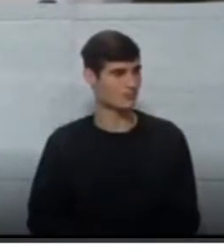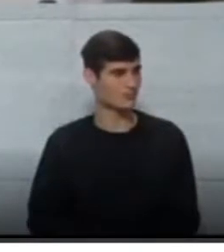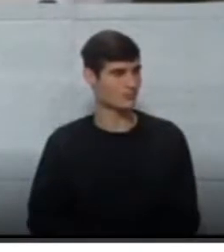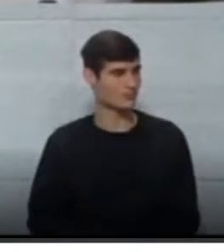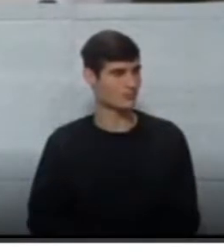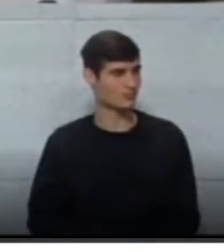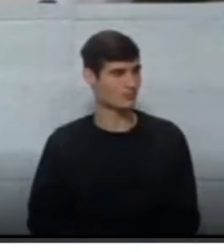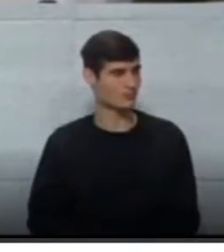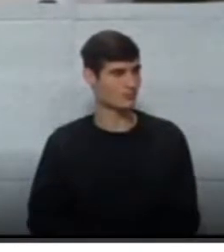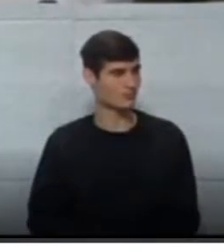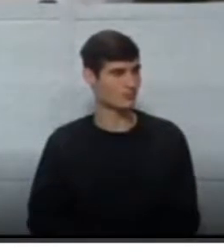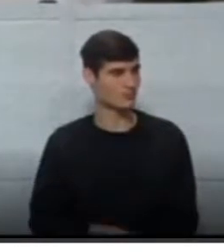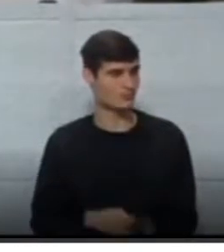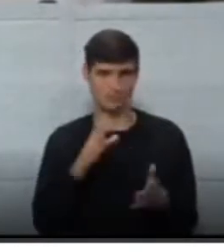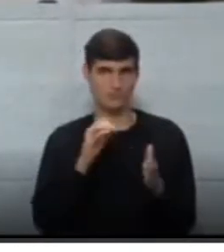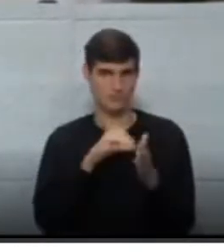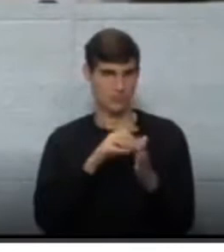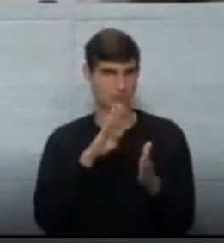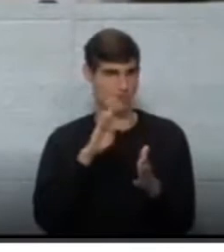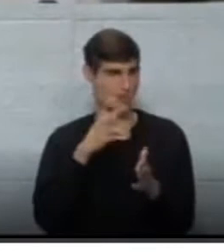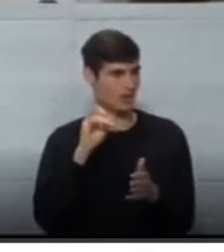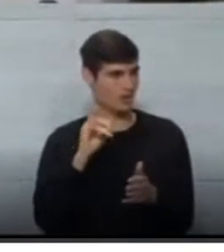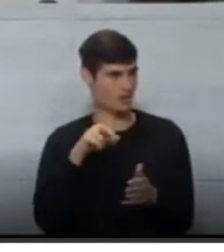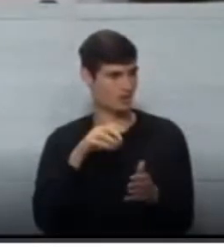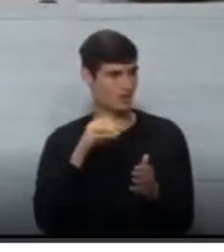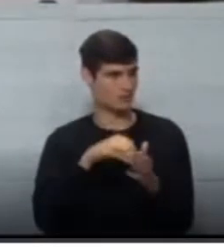Fiz a inoculação então lá no BHI, no meio líquido.